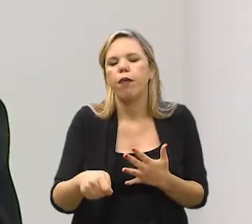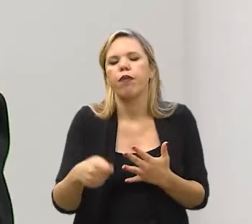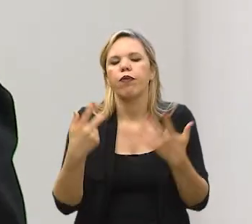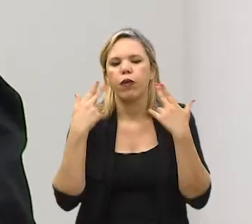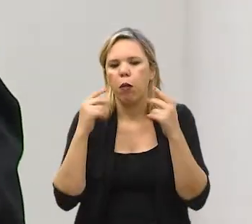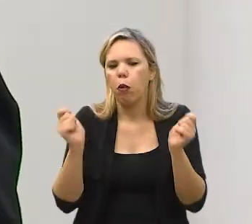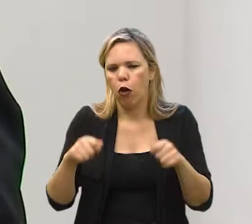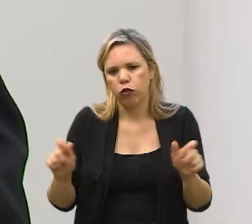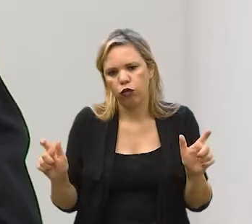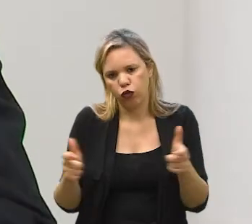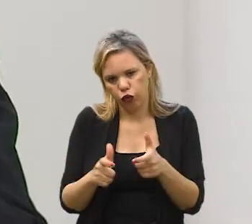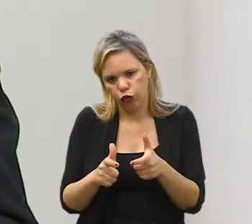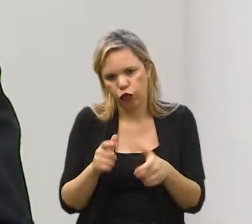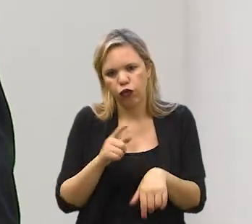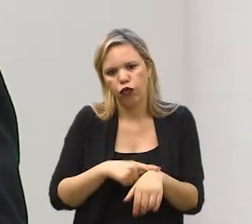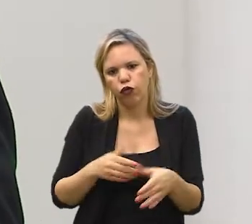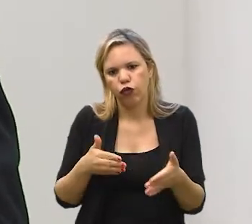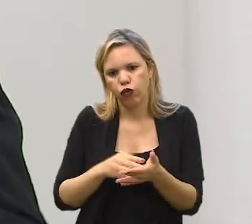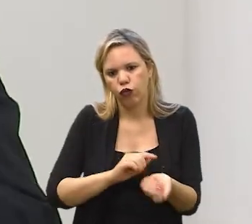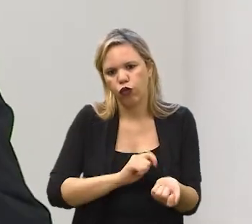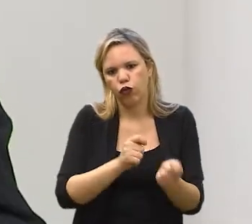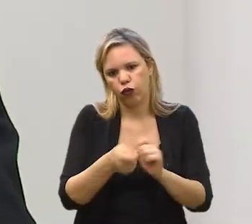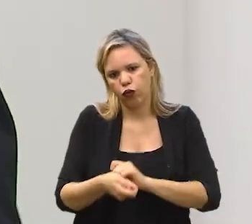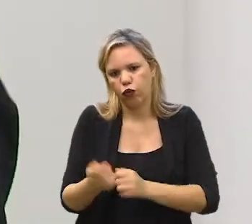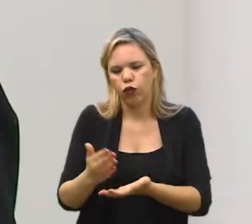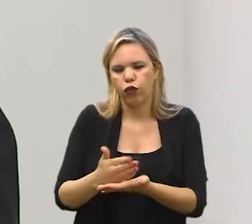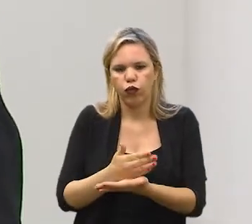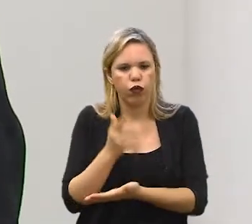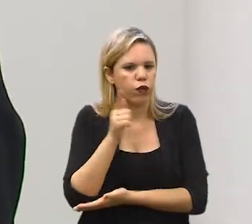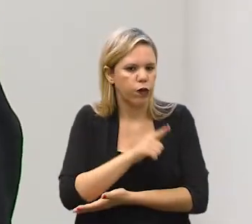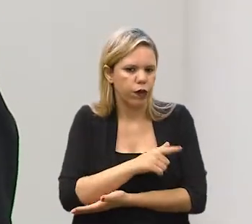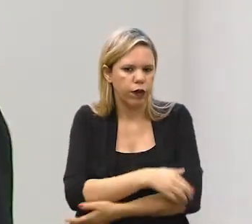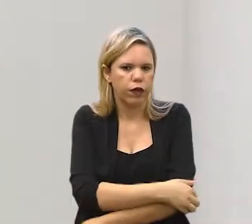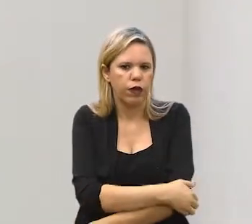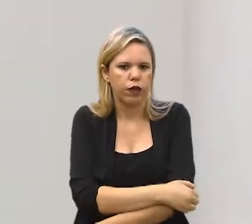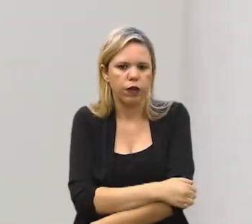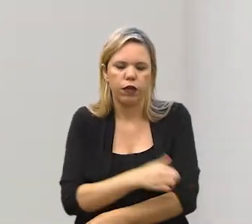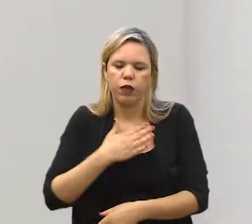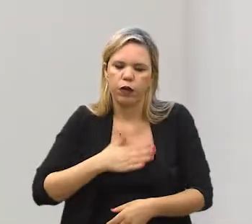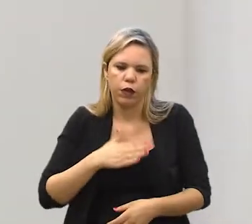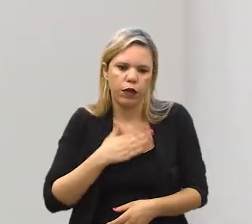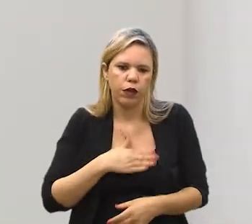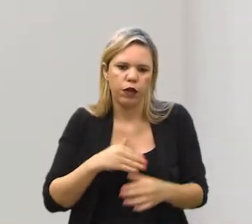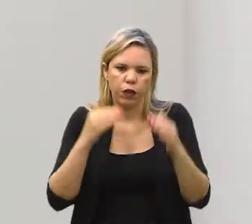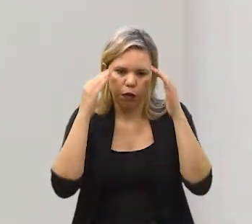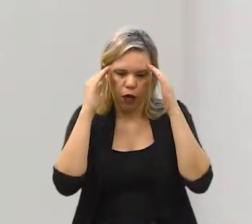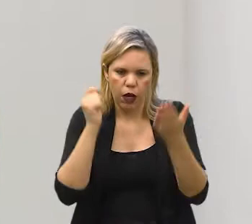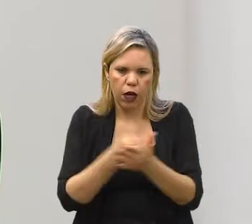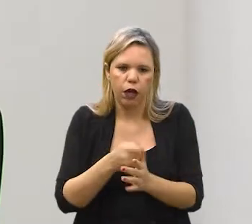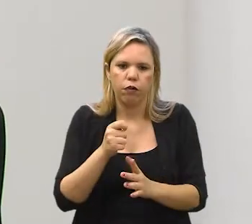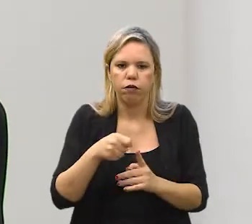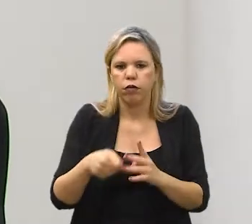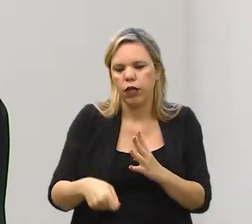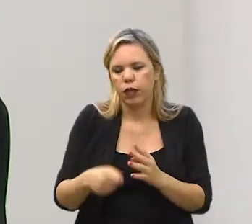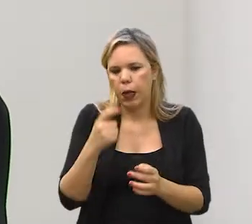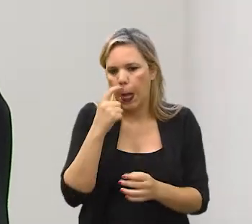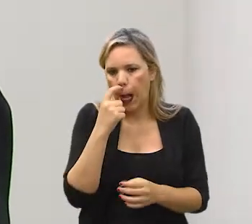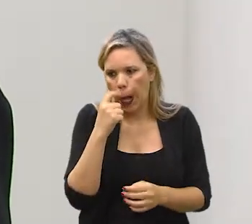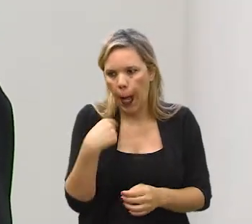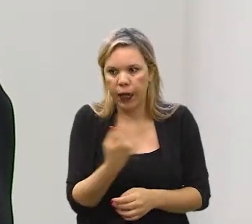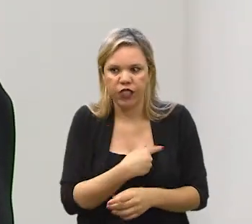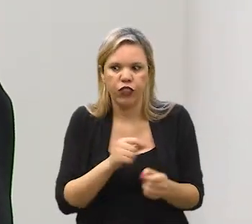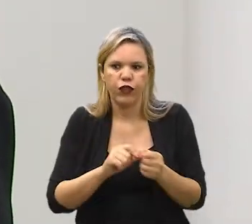sim diminuir esse prazo e adequar uma parcela que você consiga tranquilamente honrá-la durante o mês. Para a gente fazer